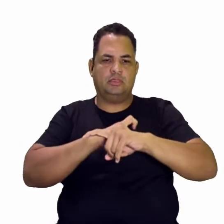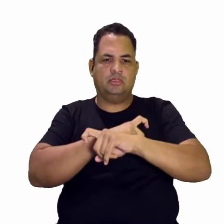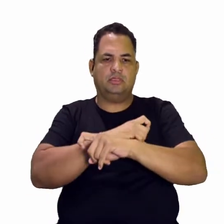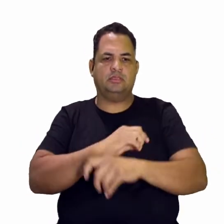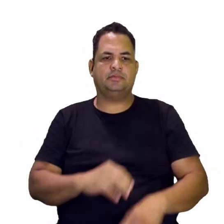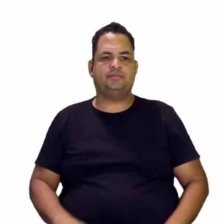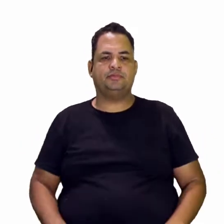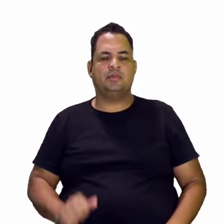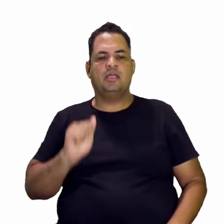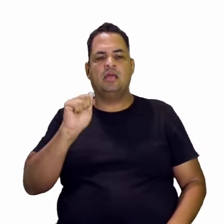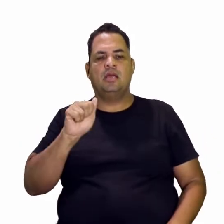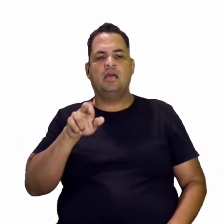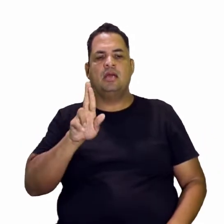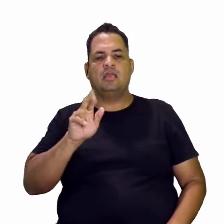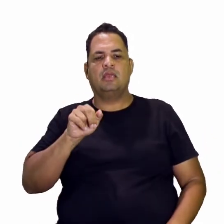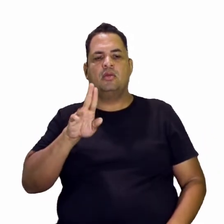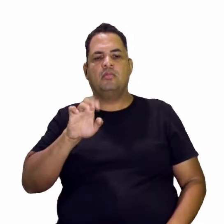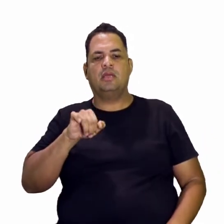cianobactérias e pelas